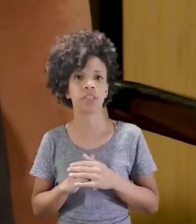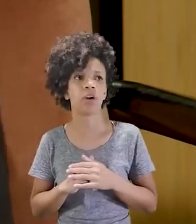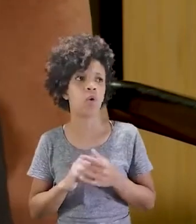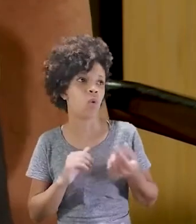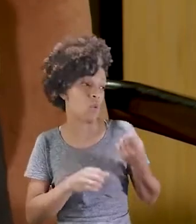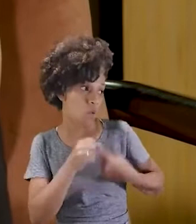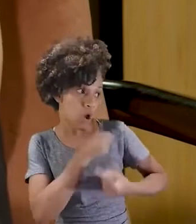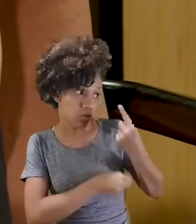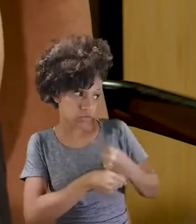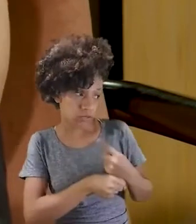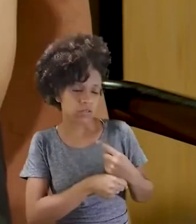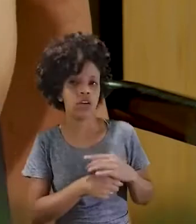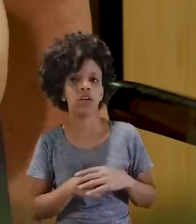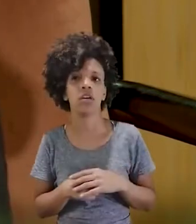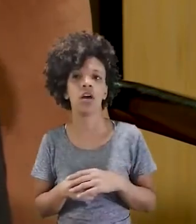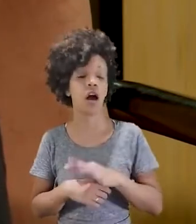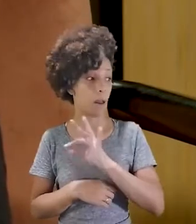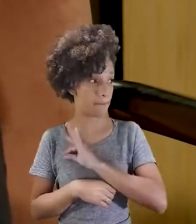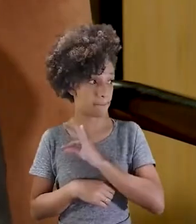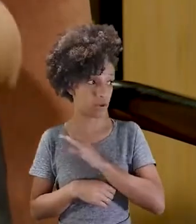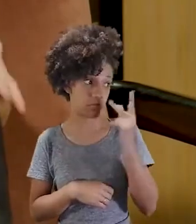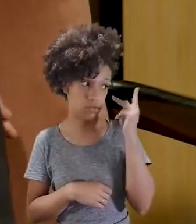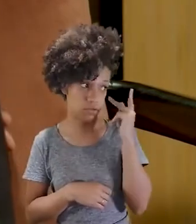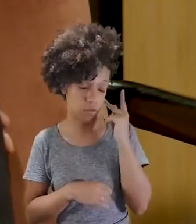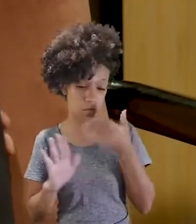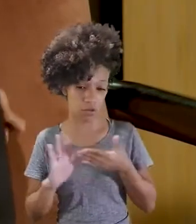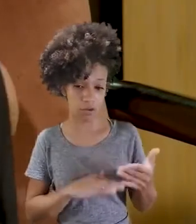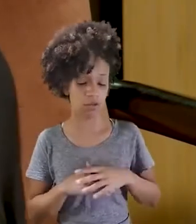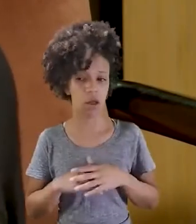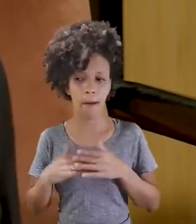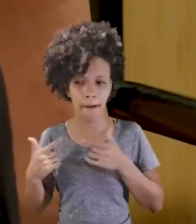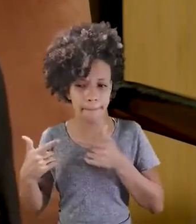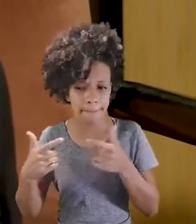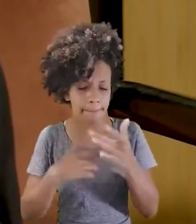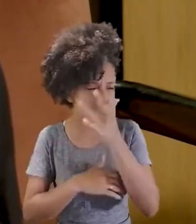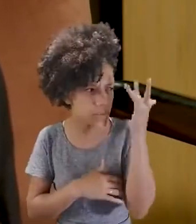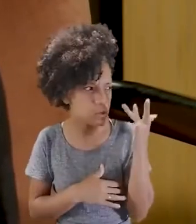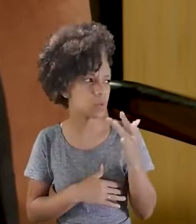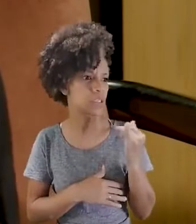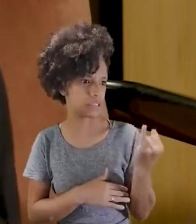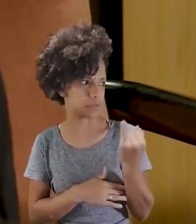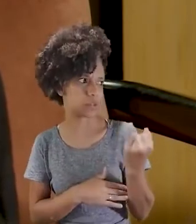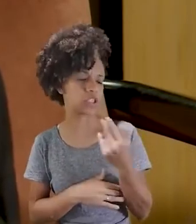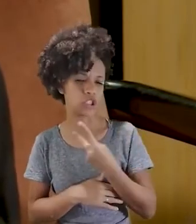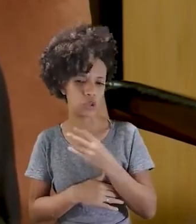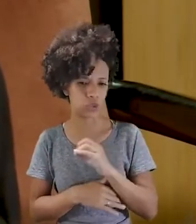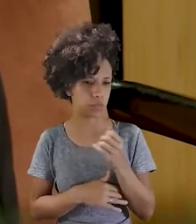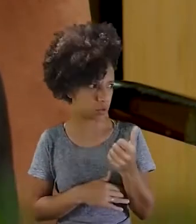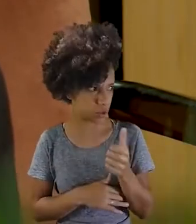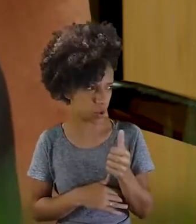circulou um ano antes a polícia em São Paulo nessa época matou pessoas muito importantes do PC